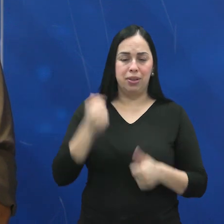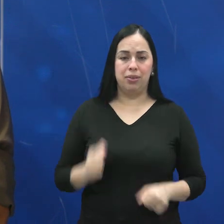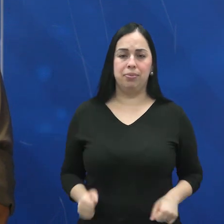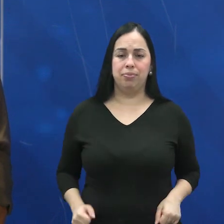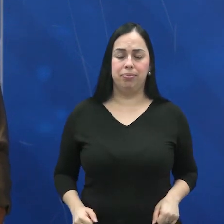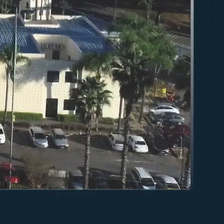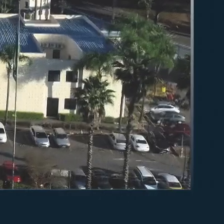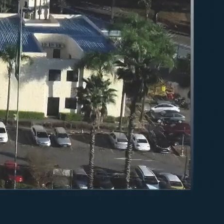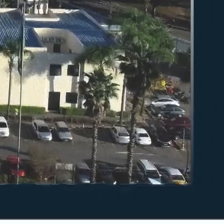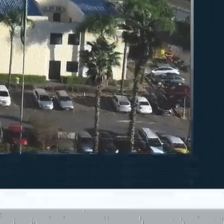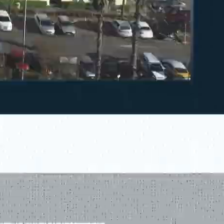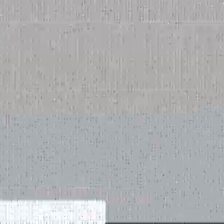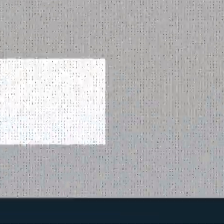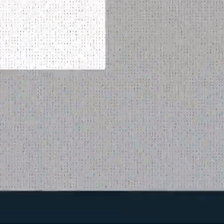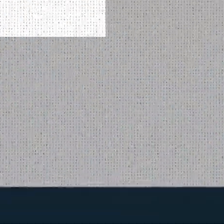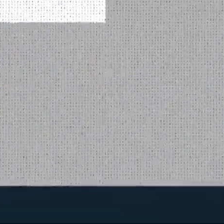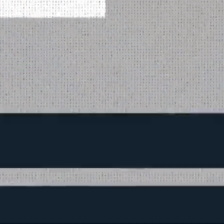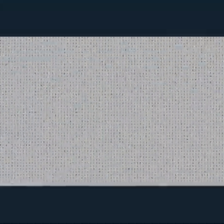na Câmara.